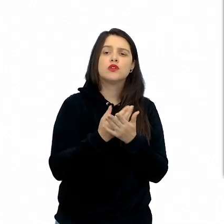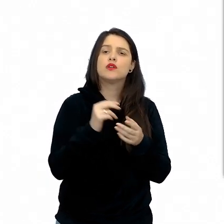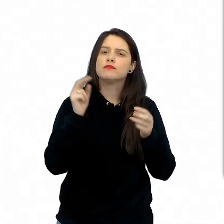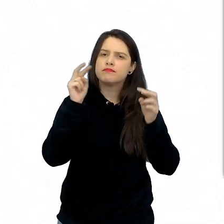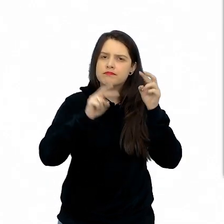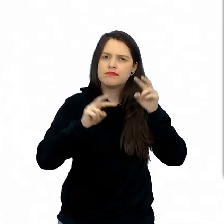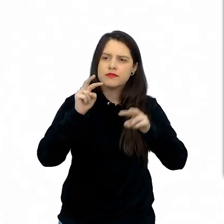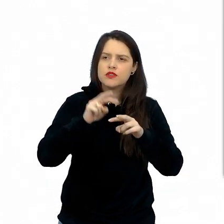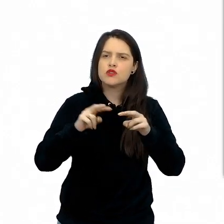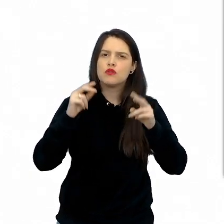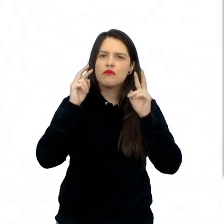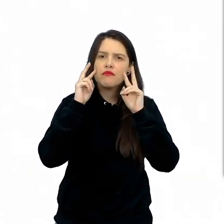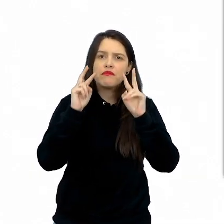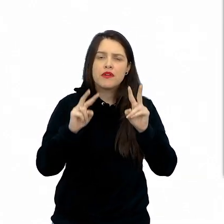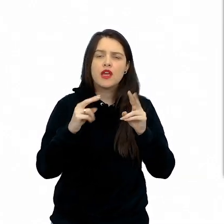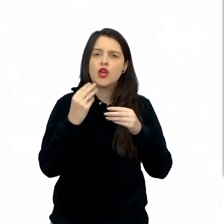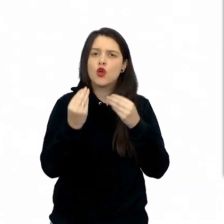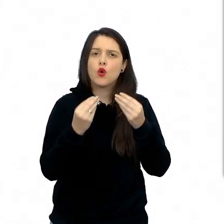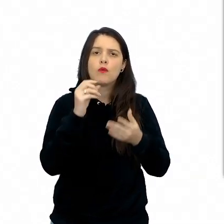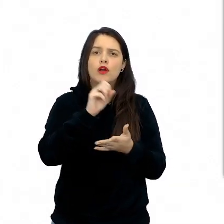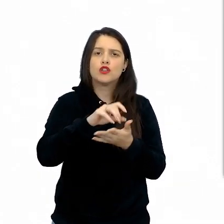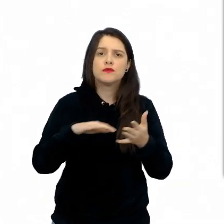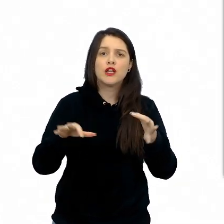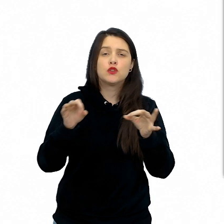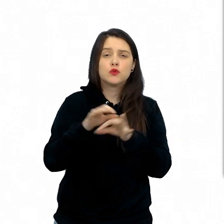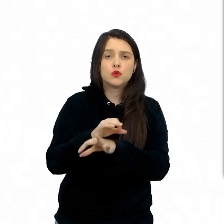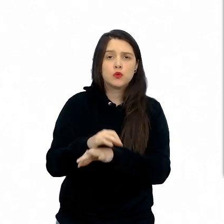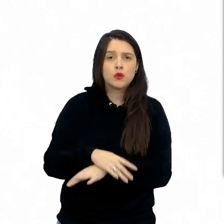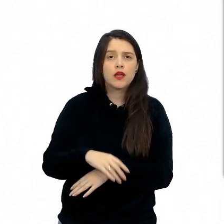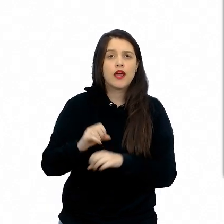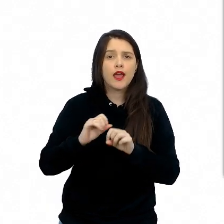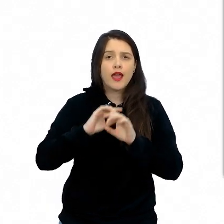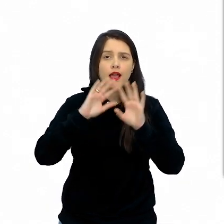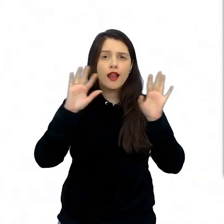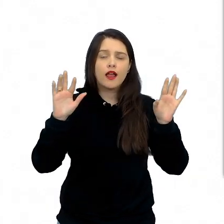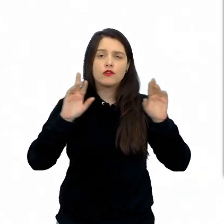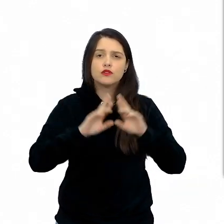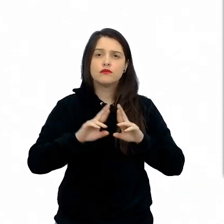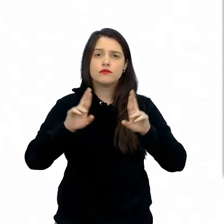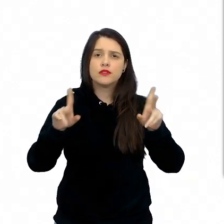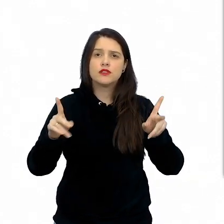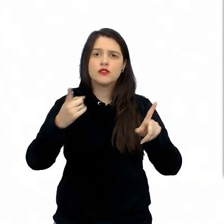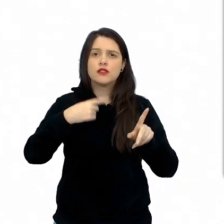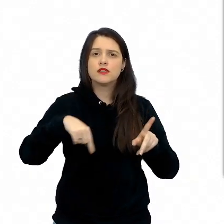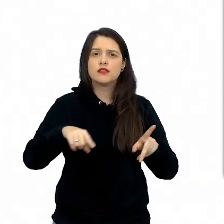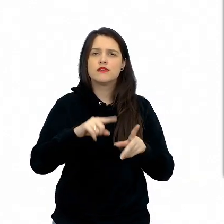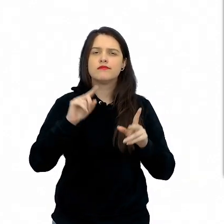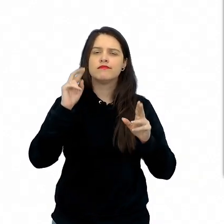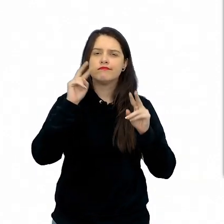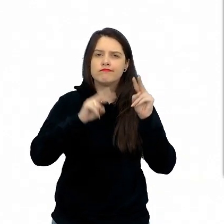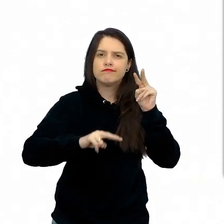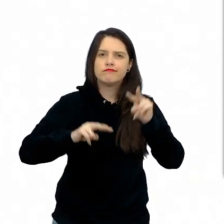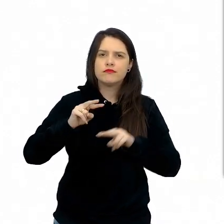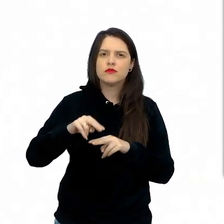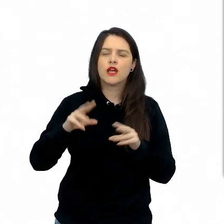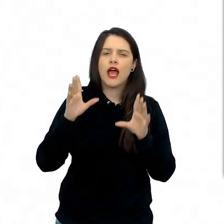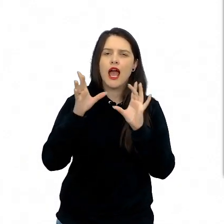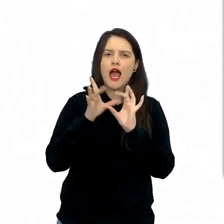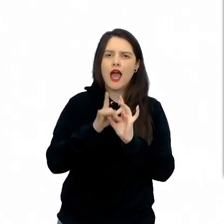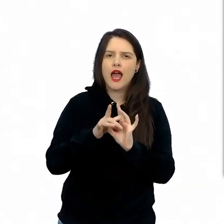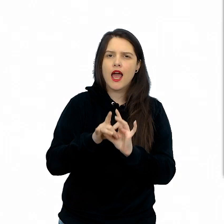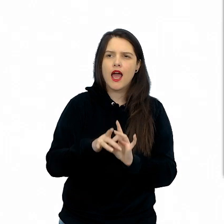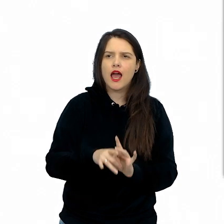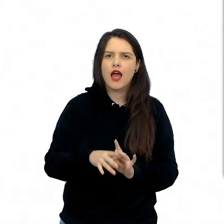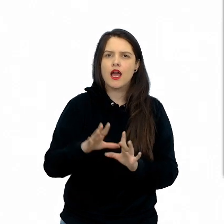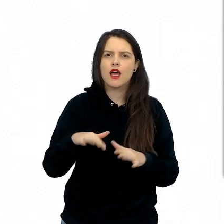chegar ao final dessa sequência de atividades capazes de diferenciar perímetro e área, associando o